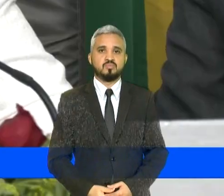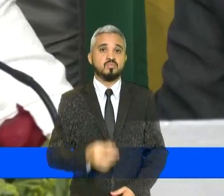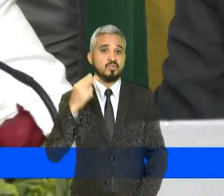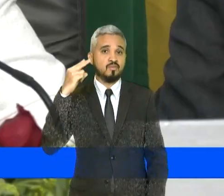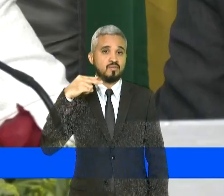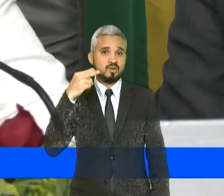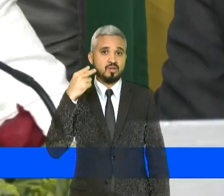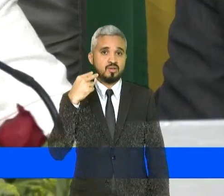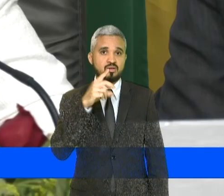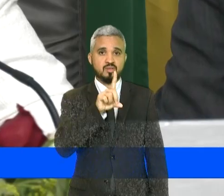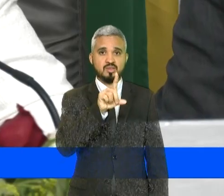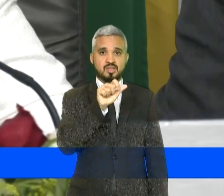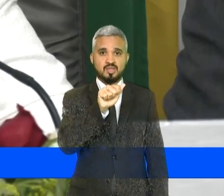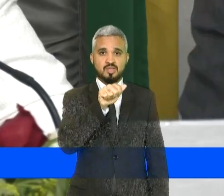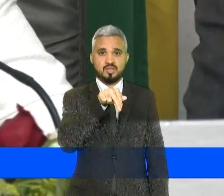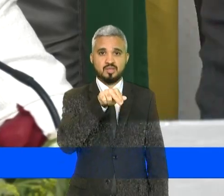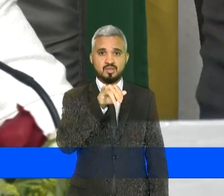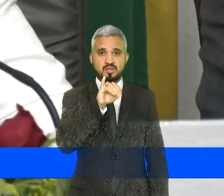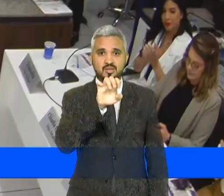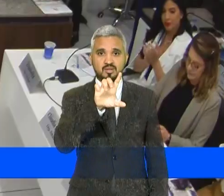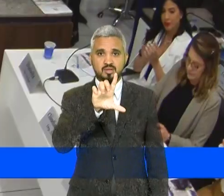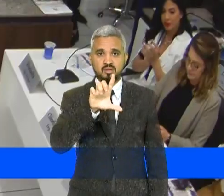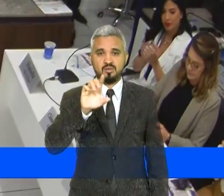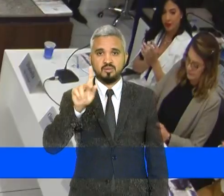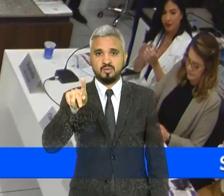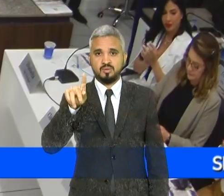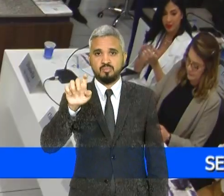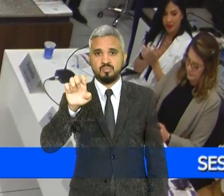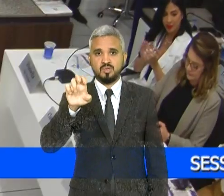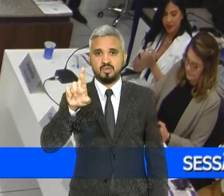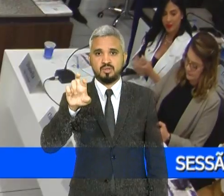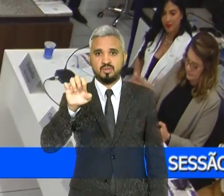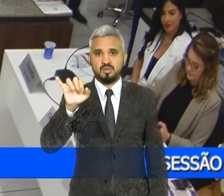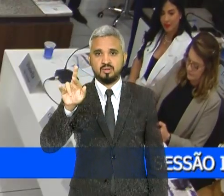Vereador Daniel Pereira Barros.